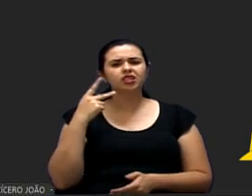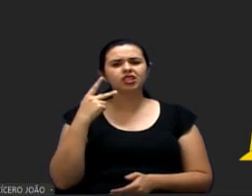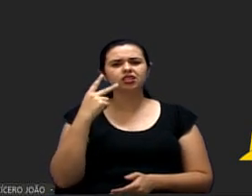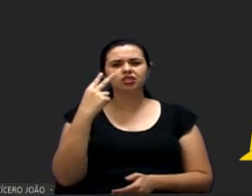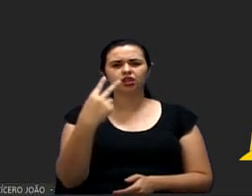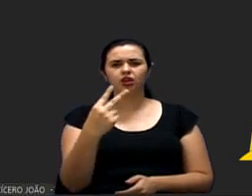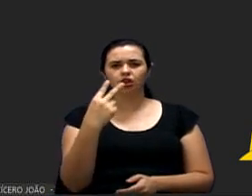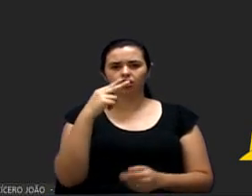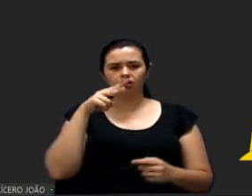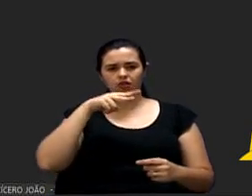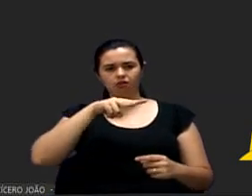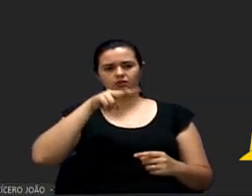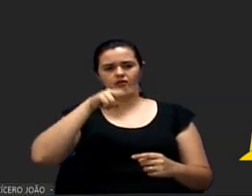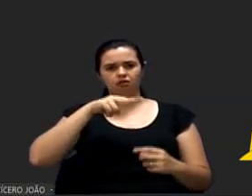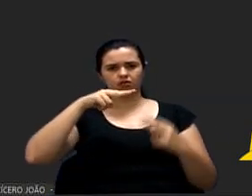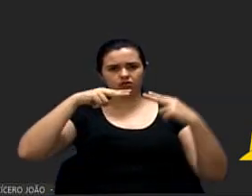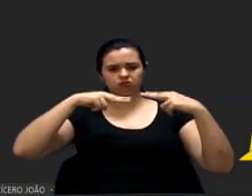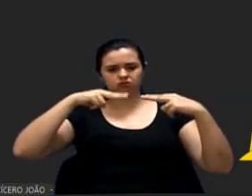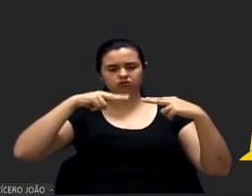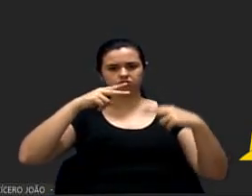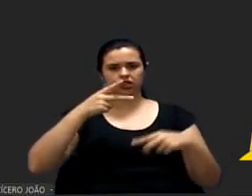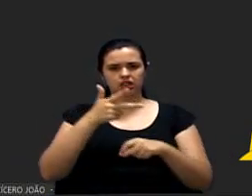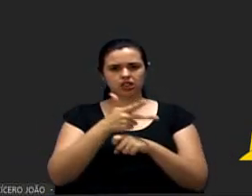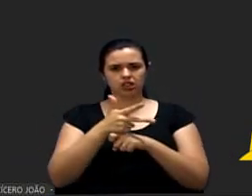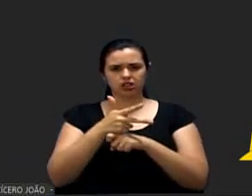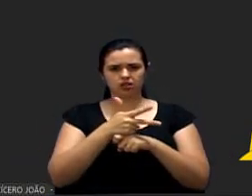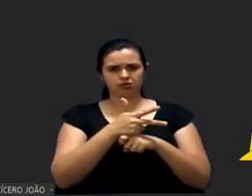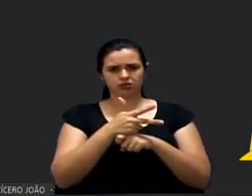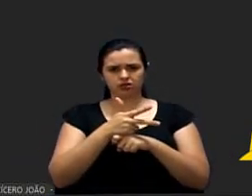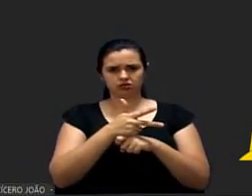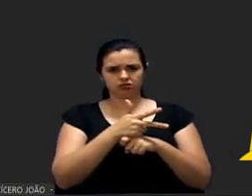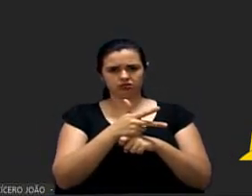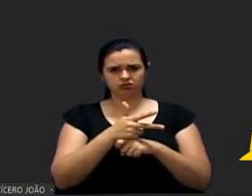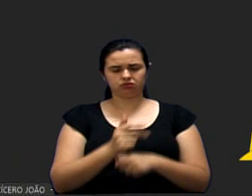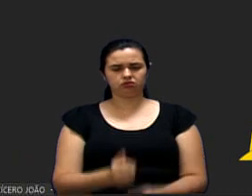ó. Ó, vira o celular aí.